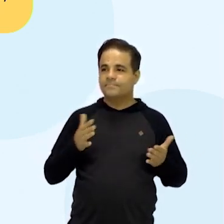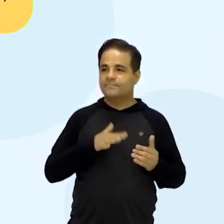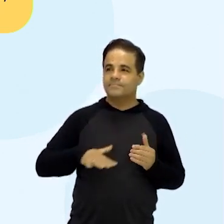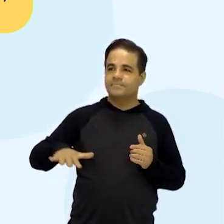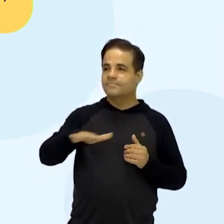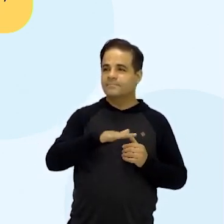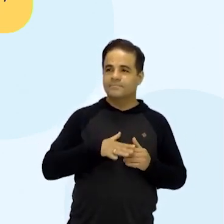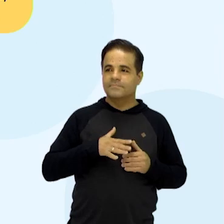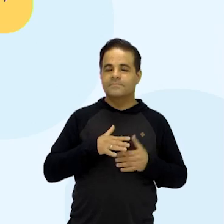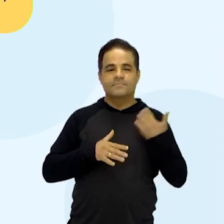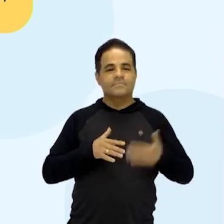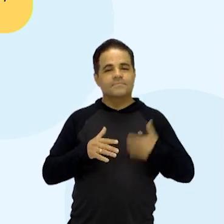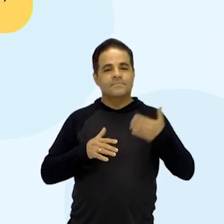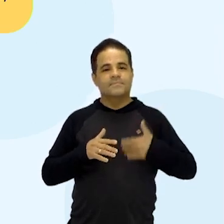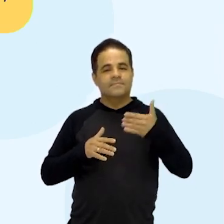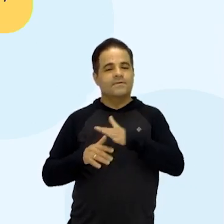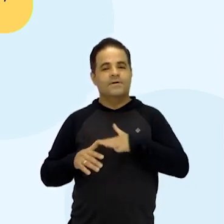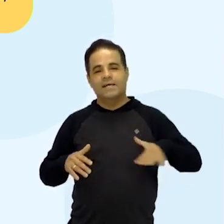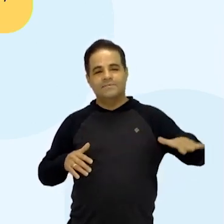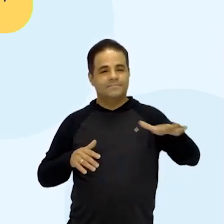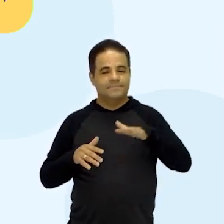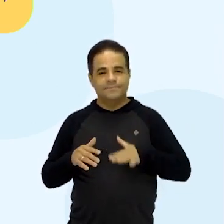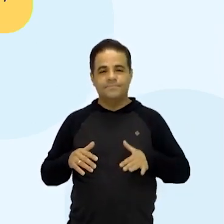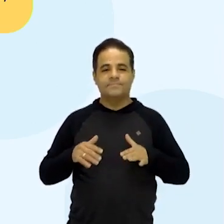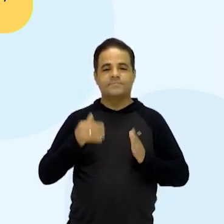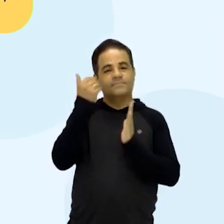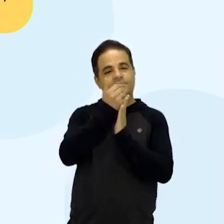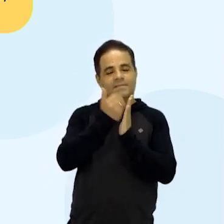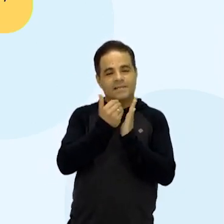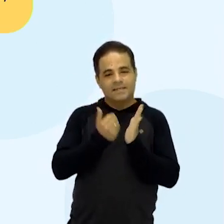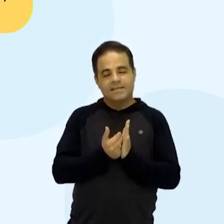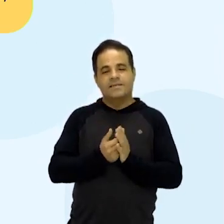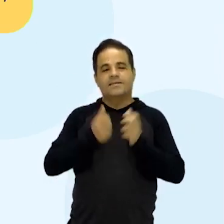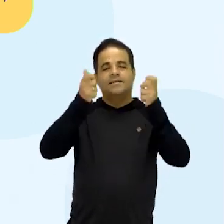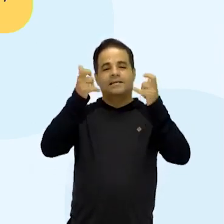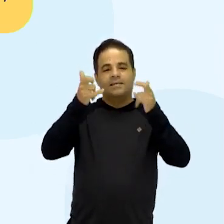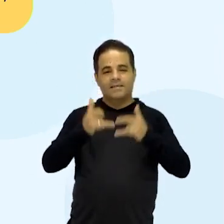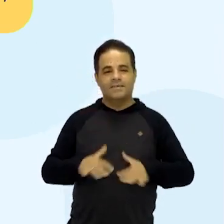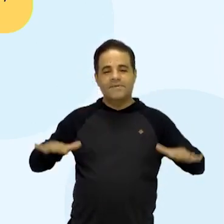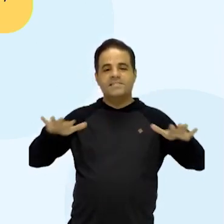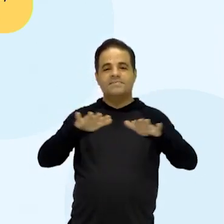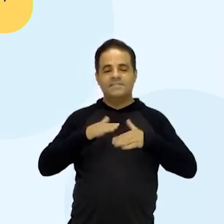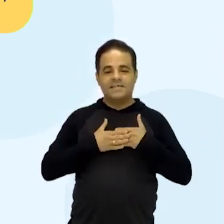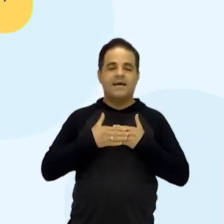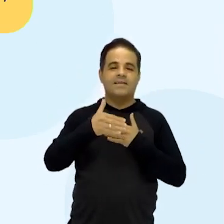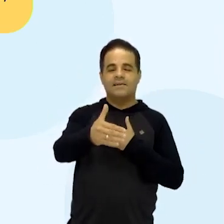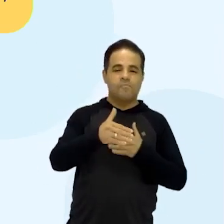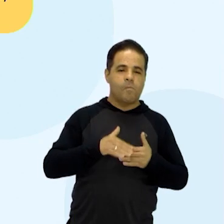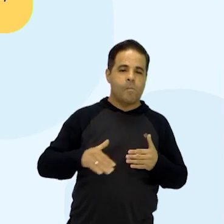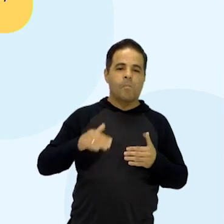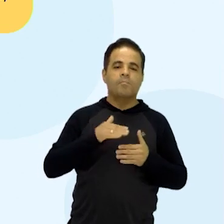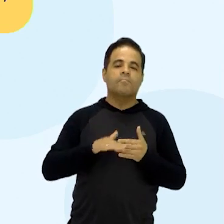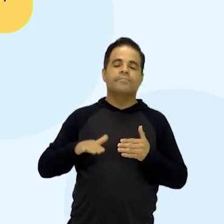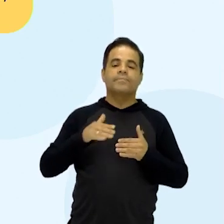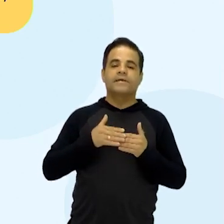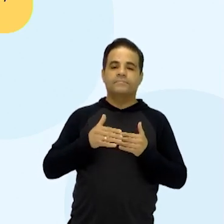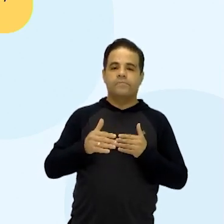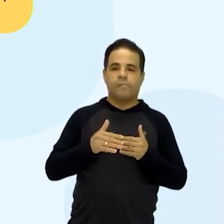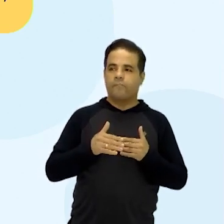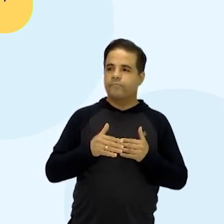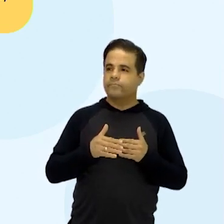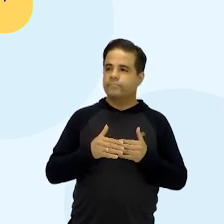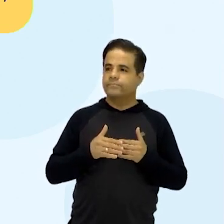então prejudice, a gente tem essa. And now, discrimination. Discrimination is the unfair or different treatment.